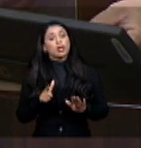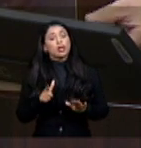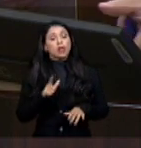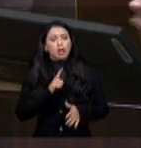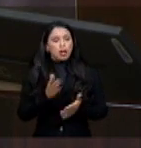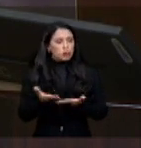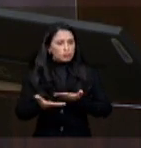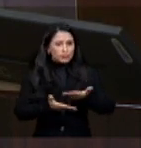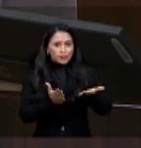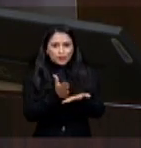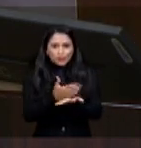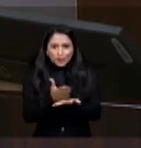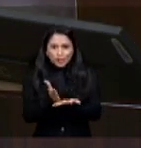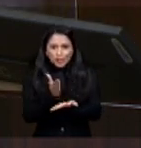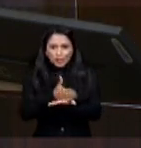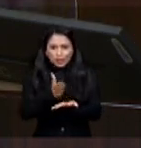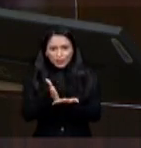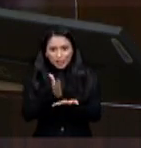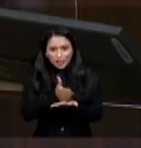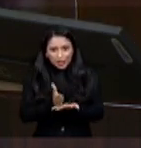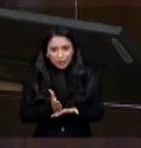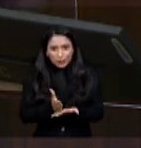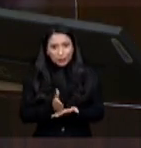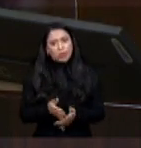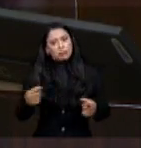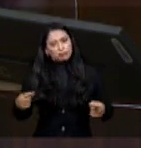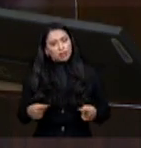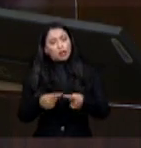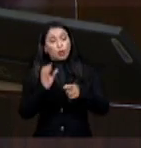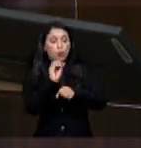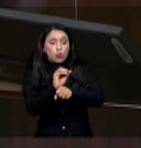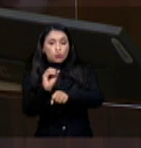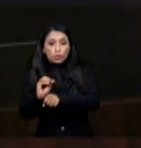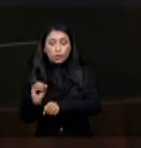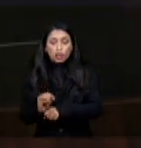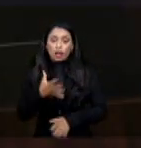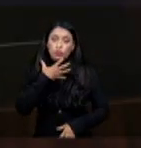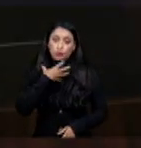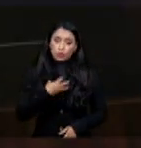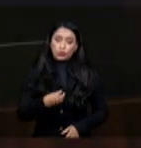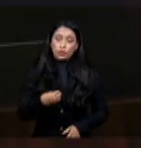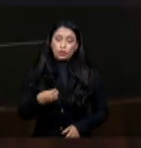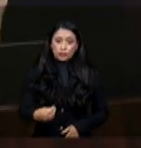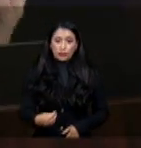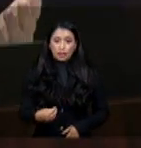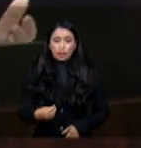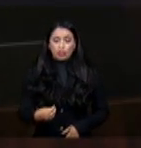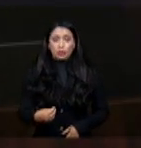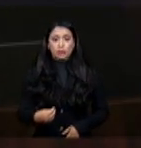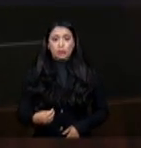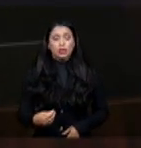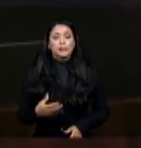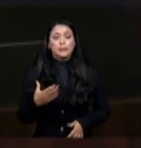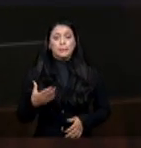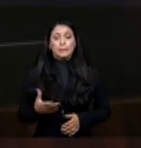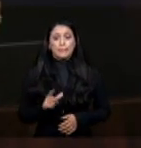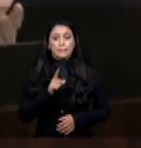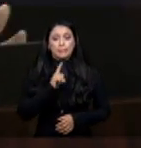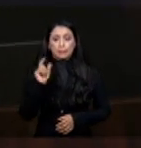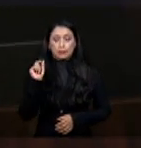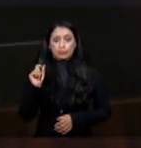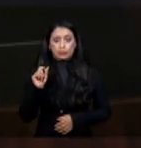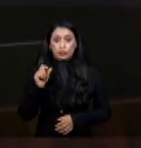compartilhando a os cuidados com a os filhos é aí priorizando a